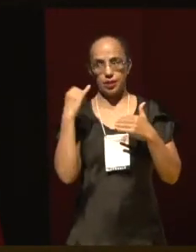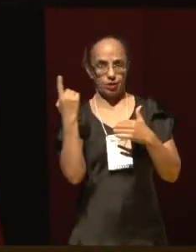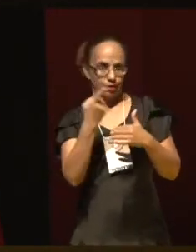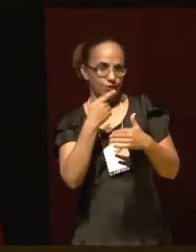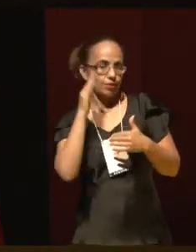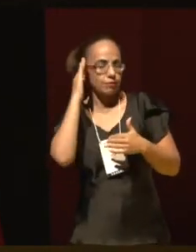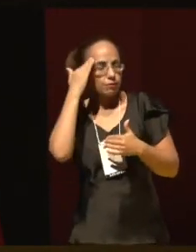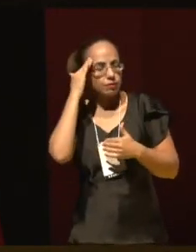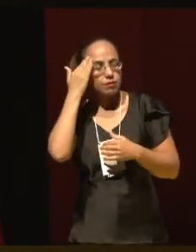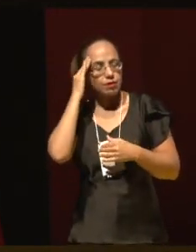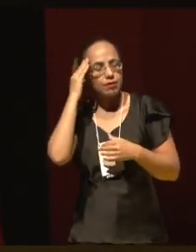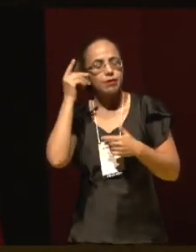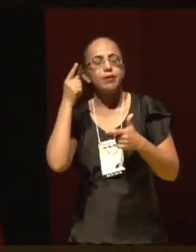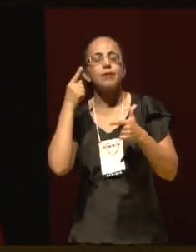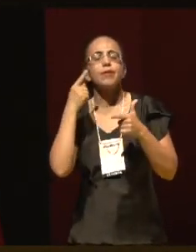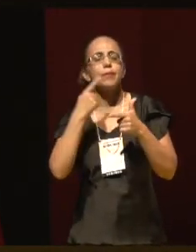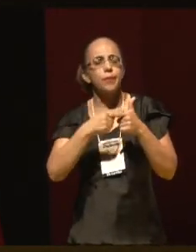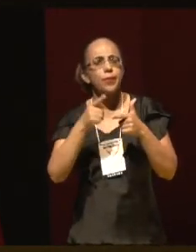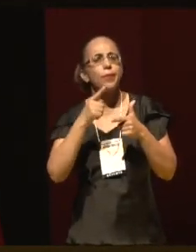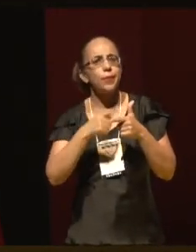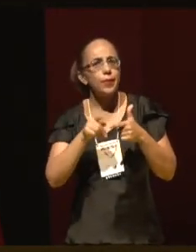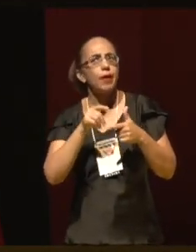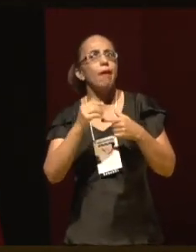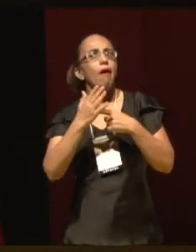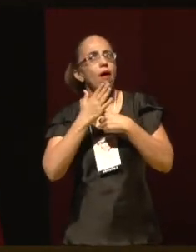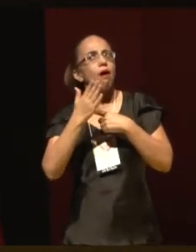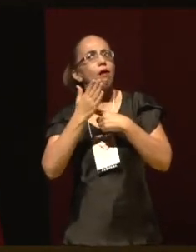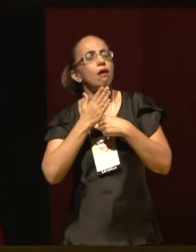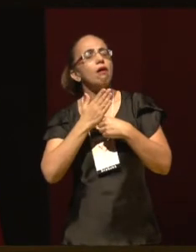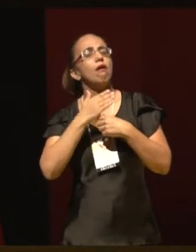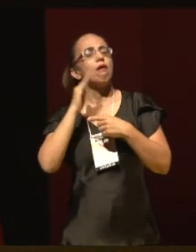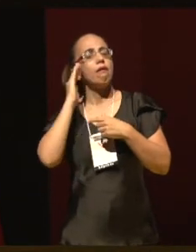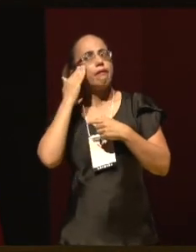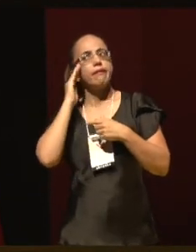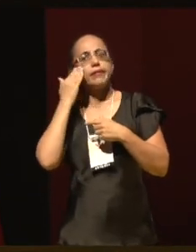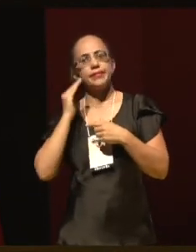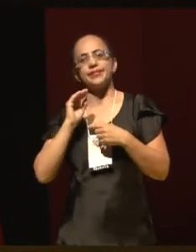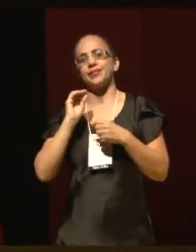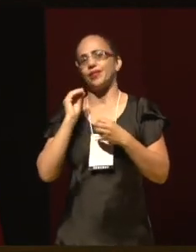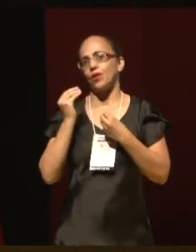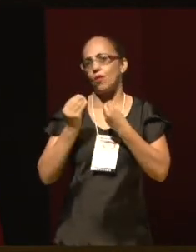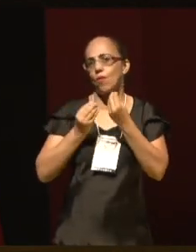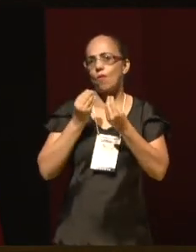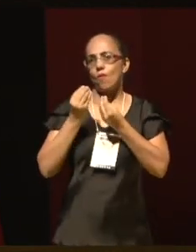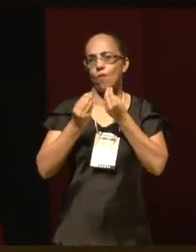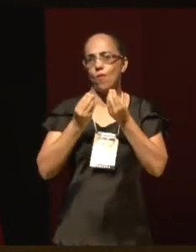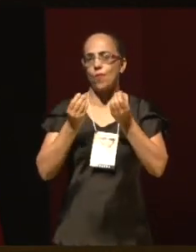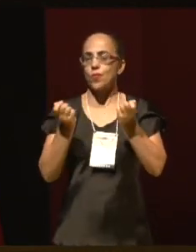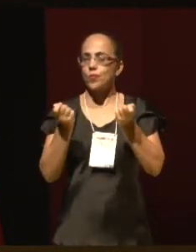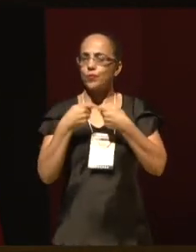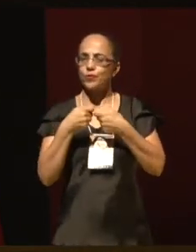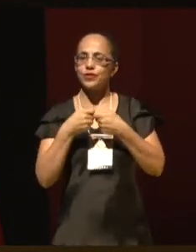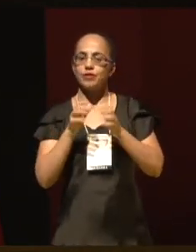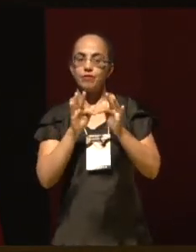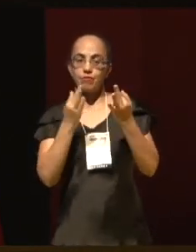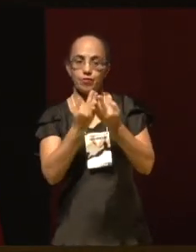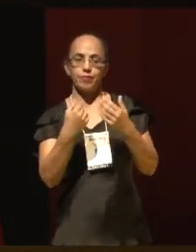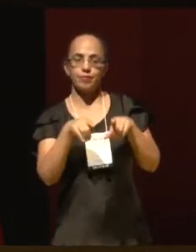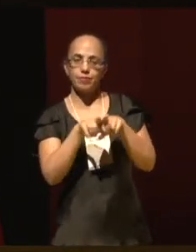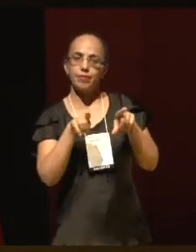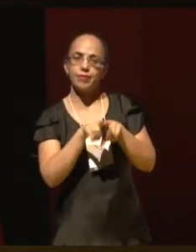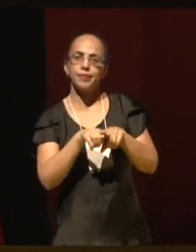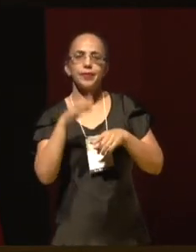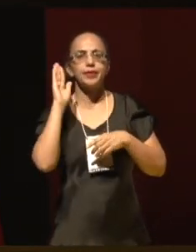a pessoa, então temos a capacidade e a família vai ter a capacidade de